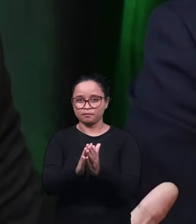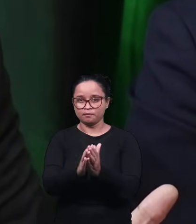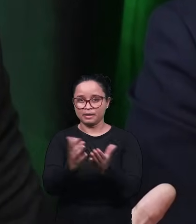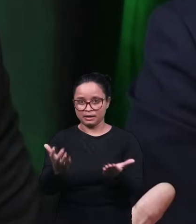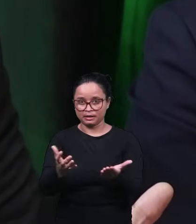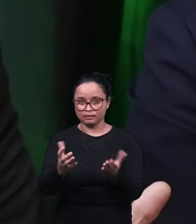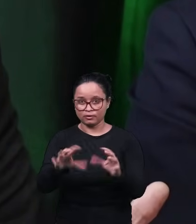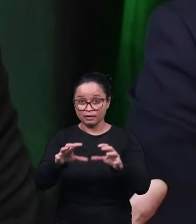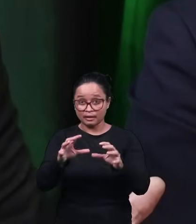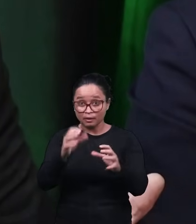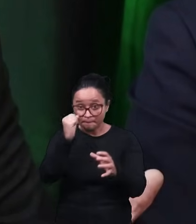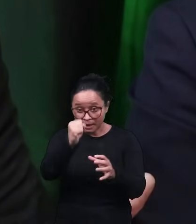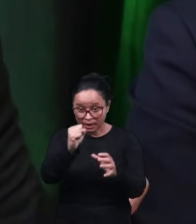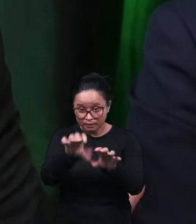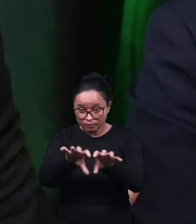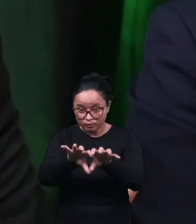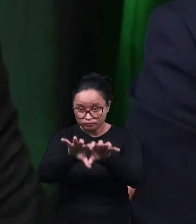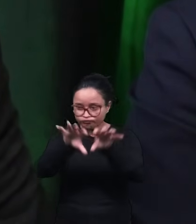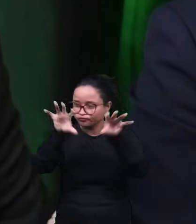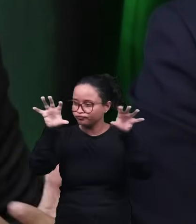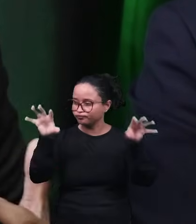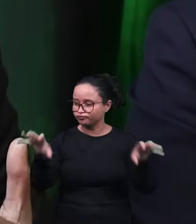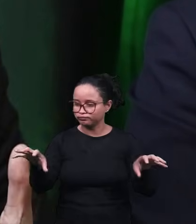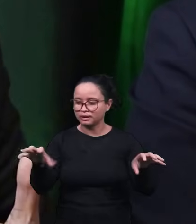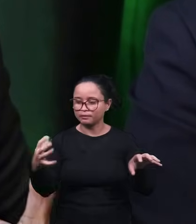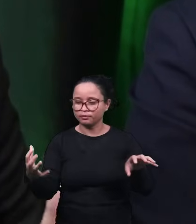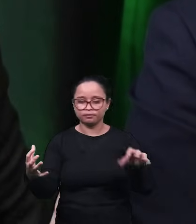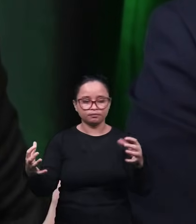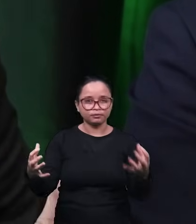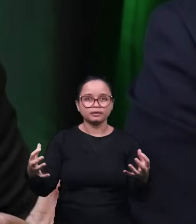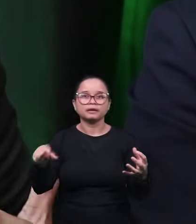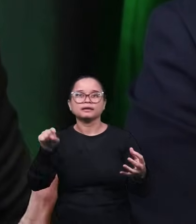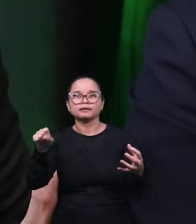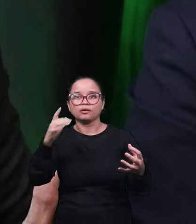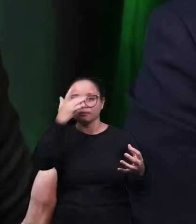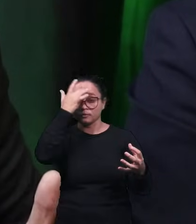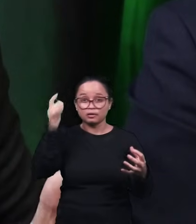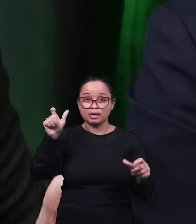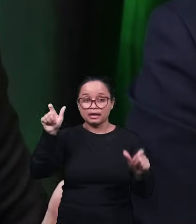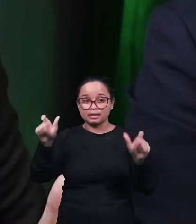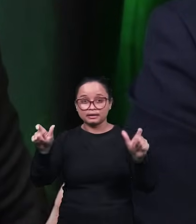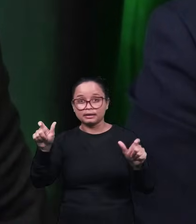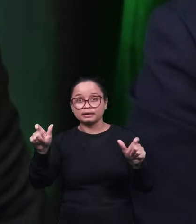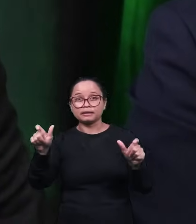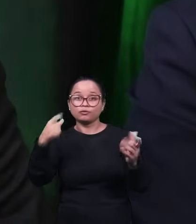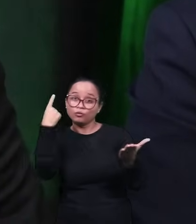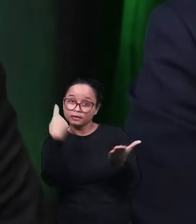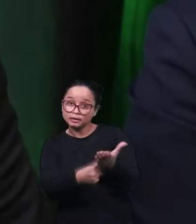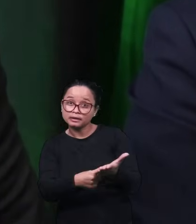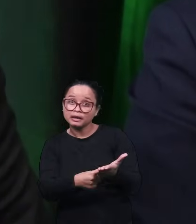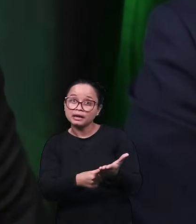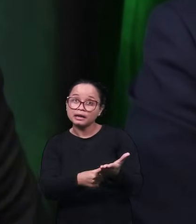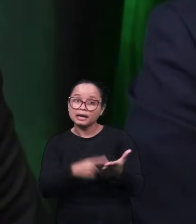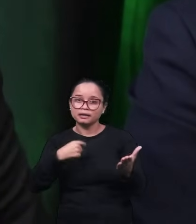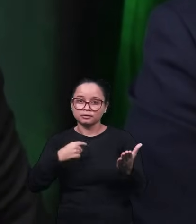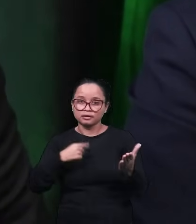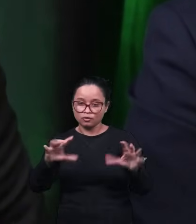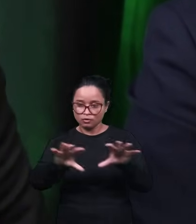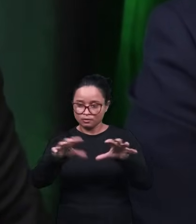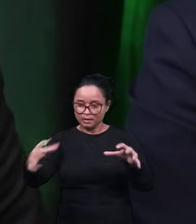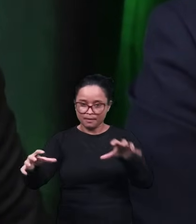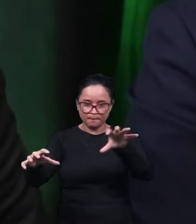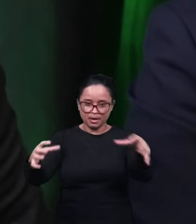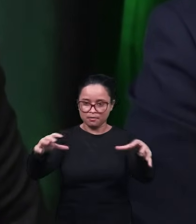outra banda do outro. E aqueles contratantes, aqueles que estavam fazendo a aliança, eles passavam no meio